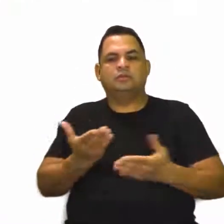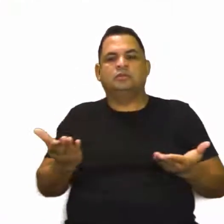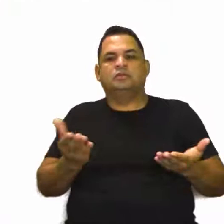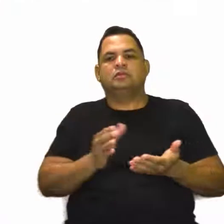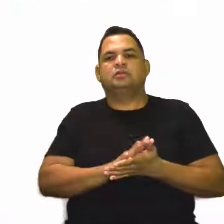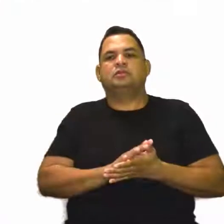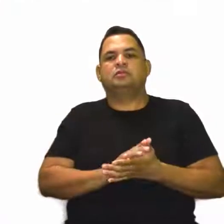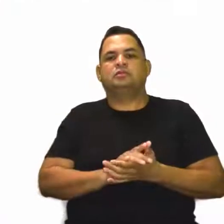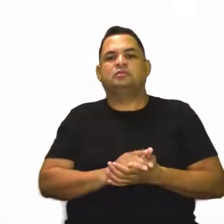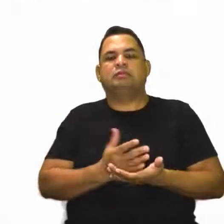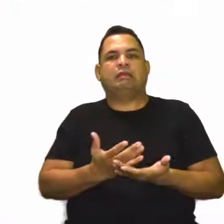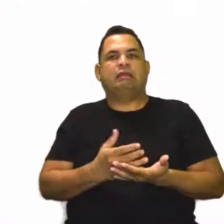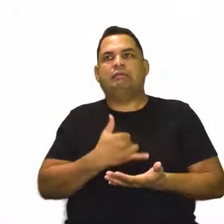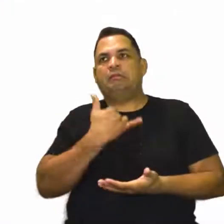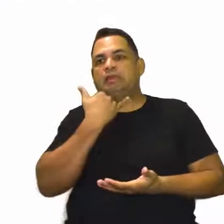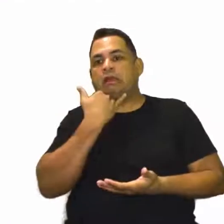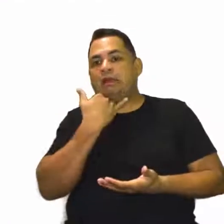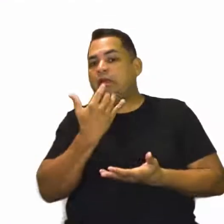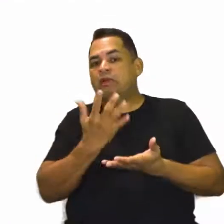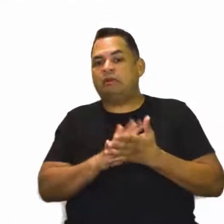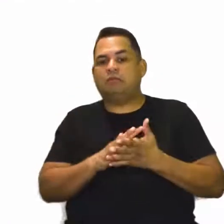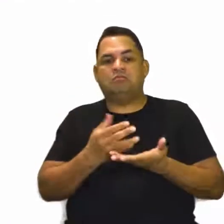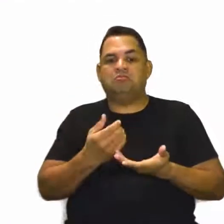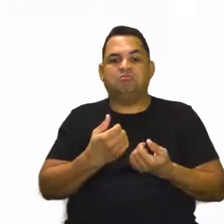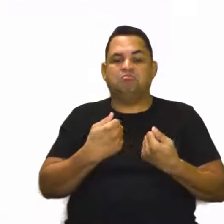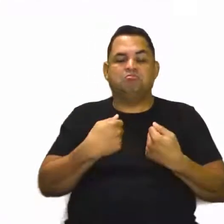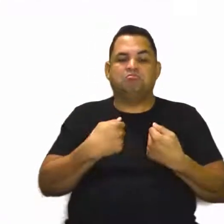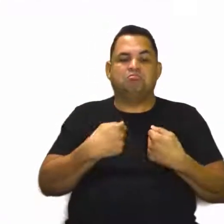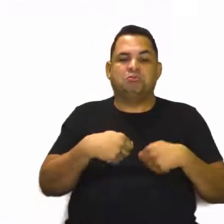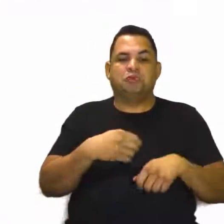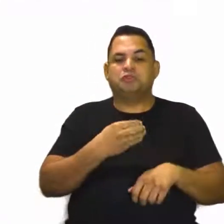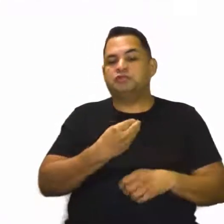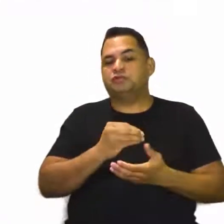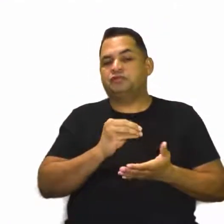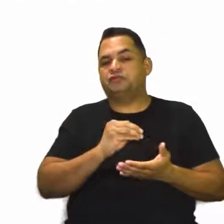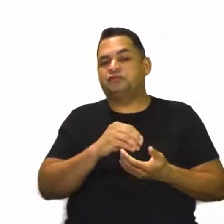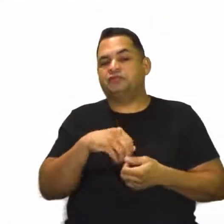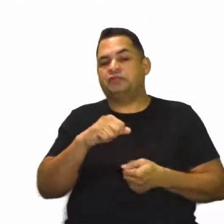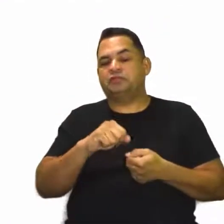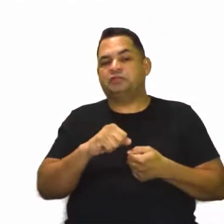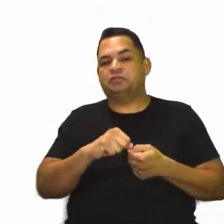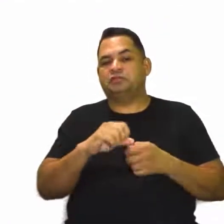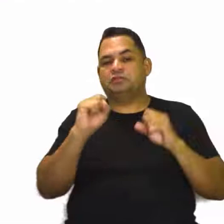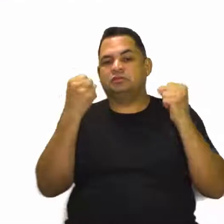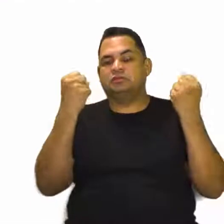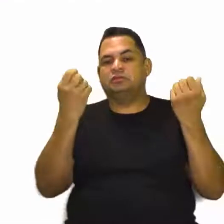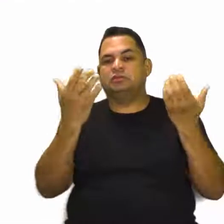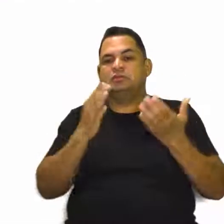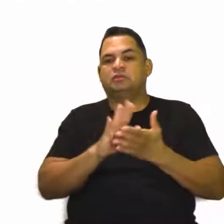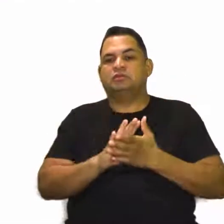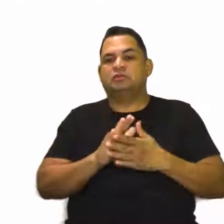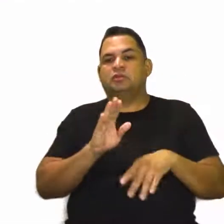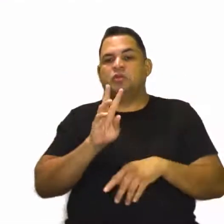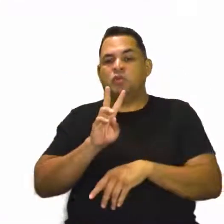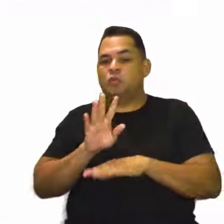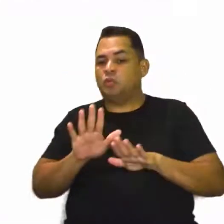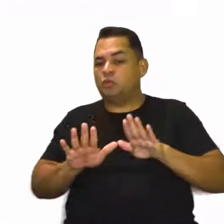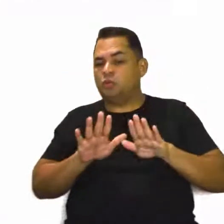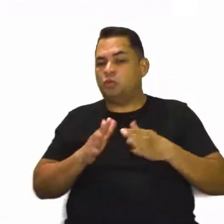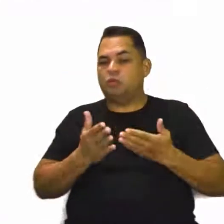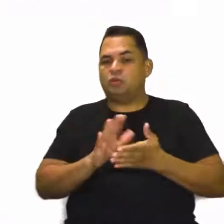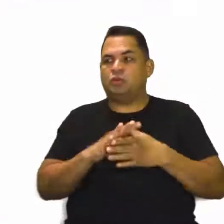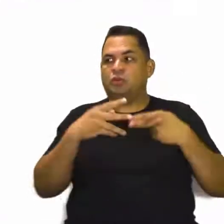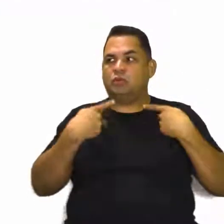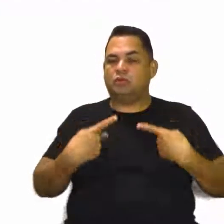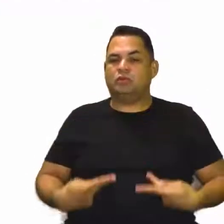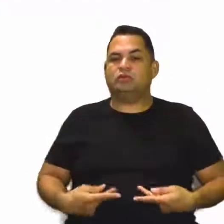acessíveis, né? Não tem desculpa, prof, para não fazer nenhum tipo de atividade física aí, cuidar um pouquinho mais do seu corpo. Você pode se